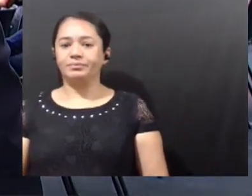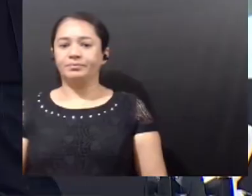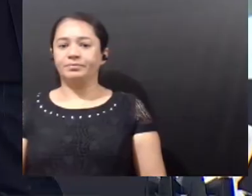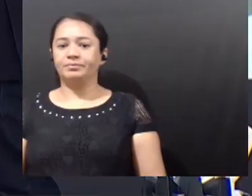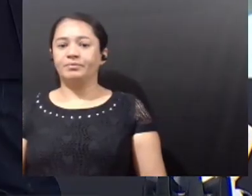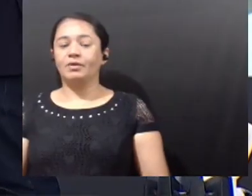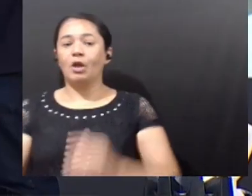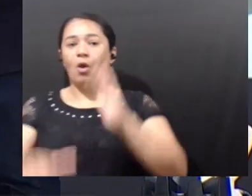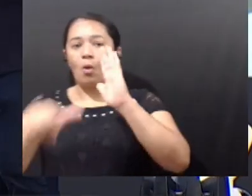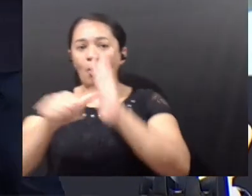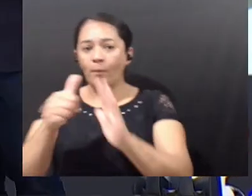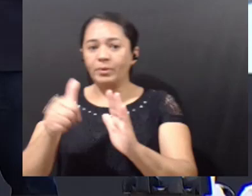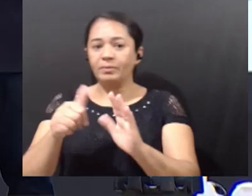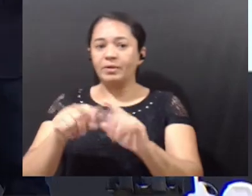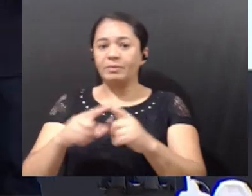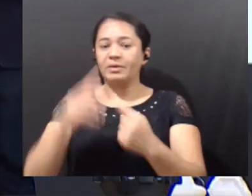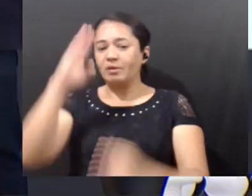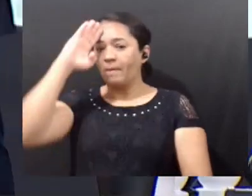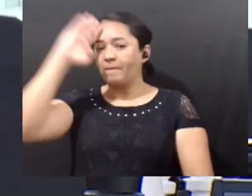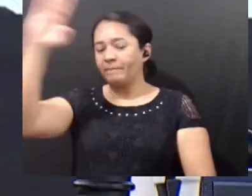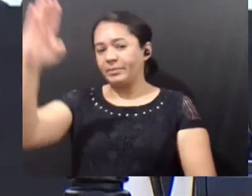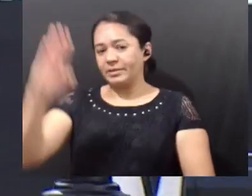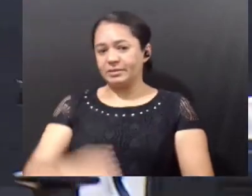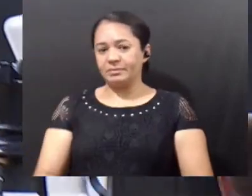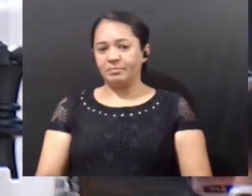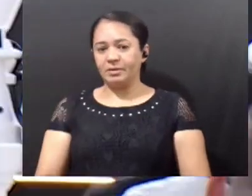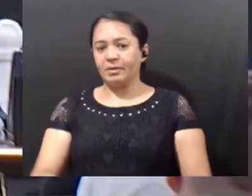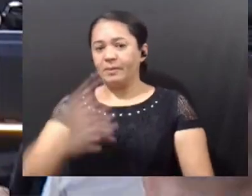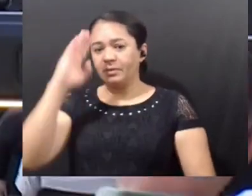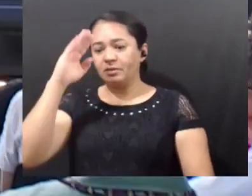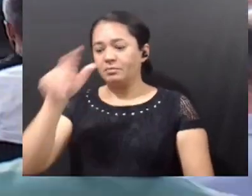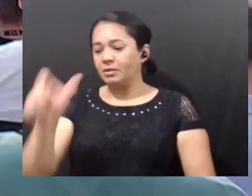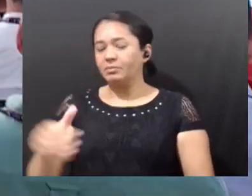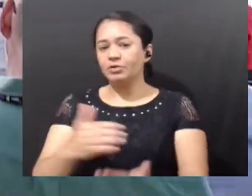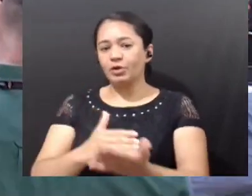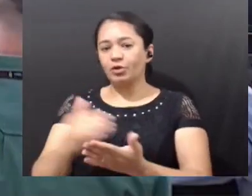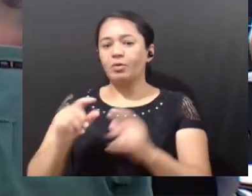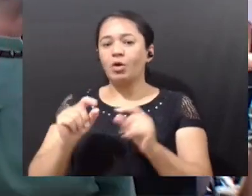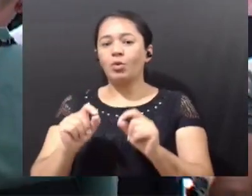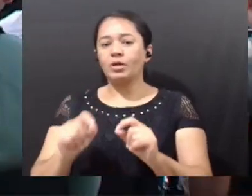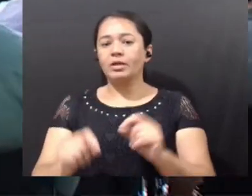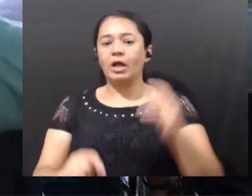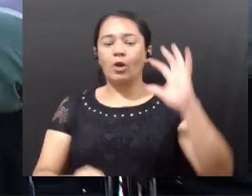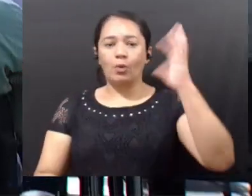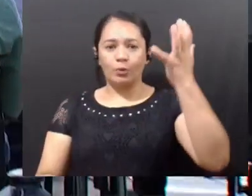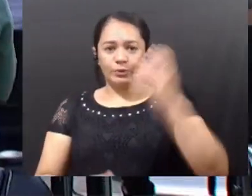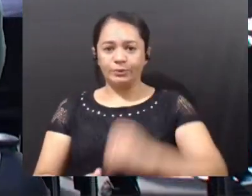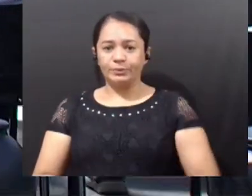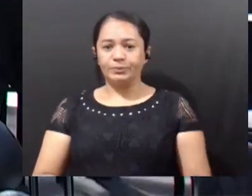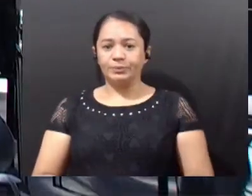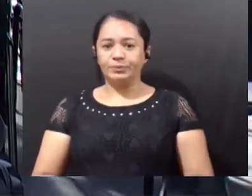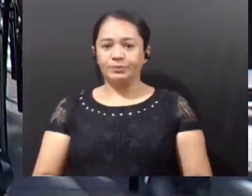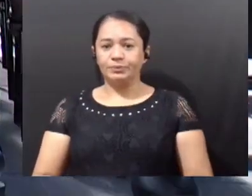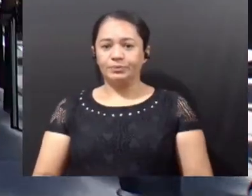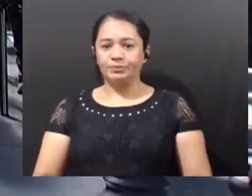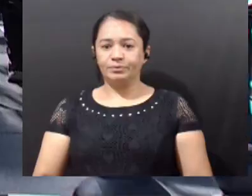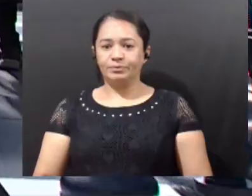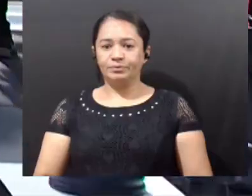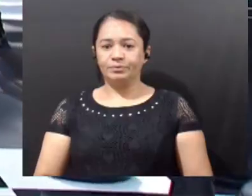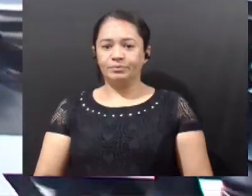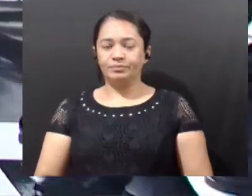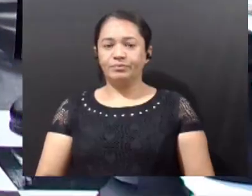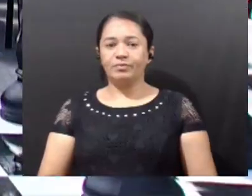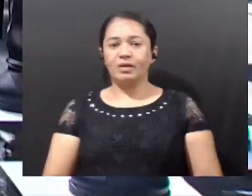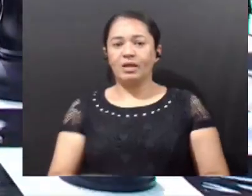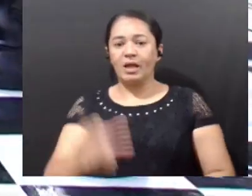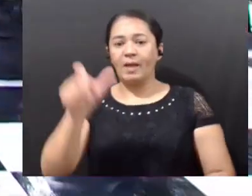dos principais, principalmente para quem está começando. O que acontece? Como o empresário, quando ele está começando, ele ainda